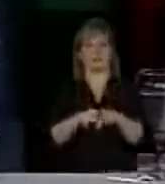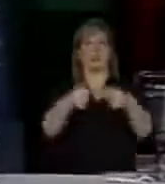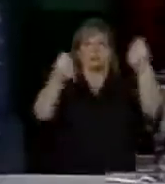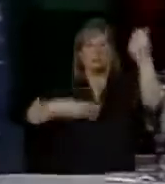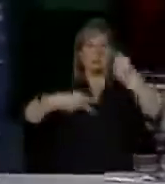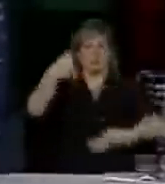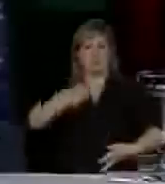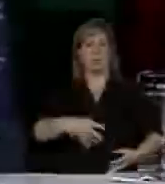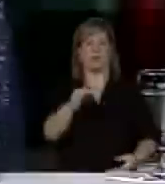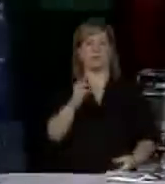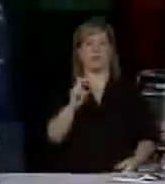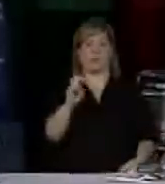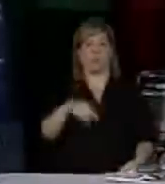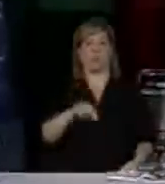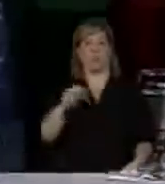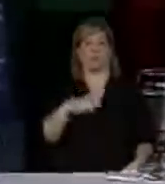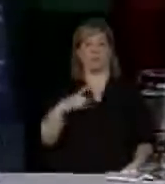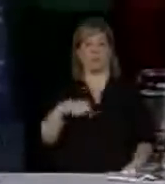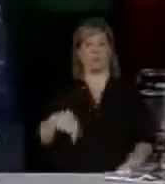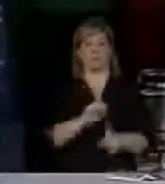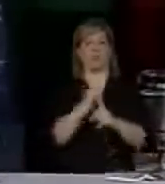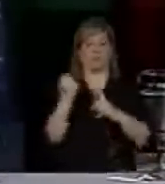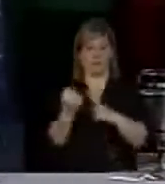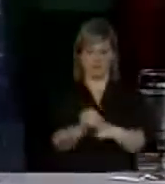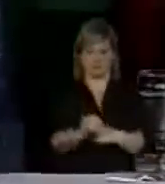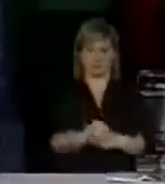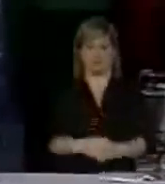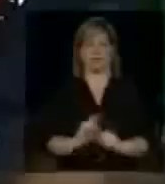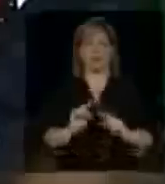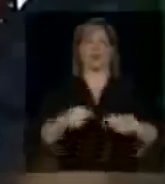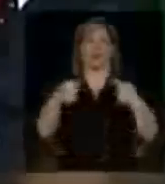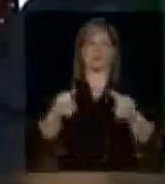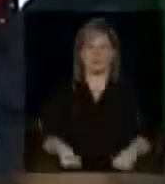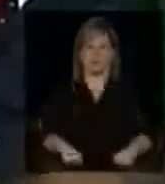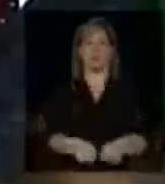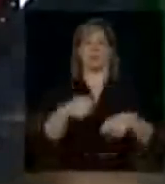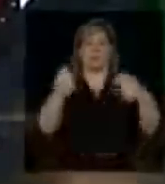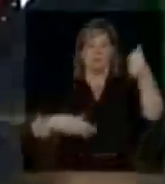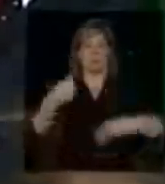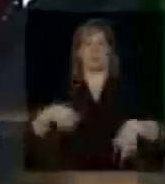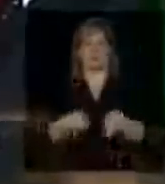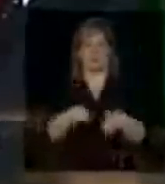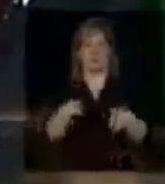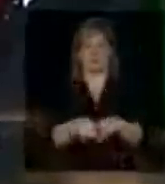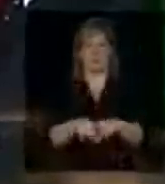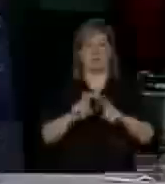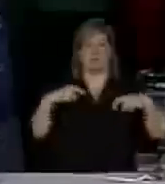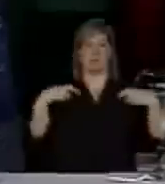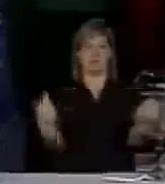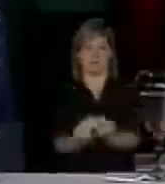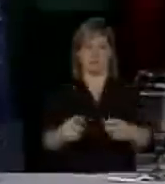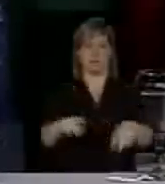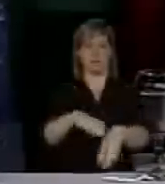do fórum dos do Fórum da sociedade e depois o relatório das mesas